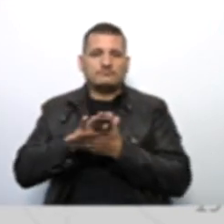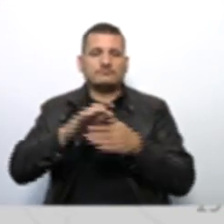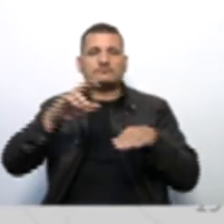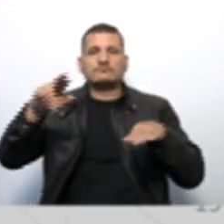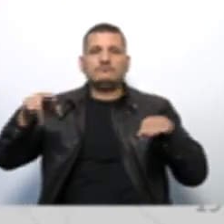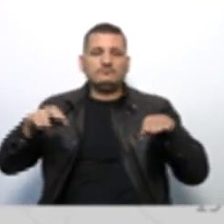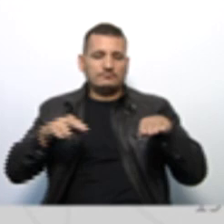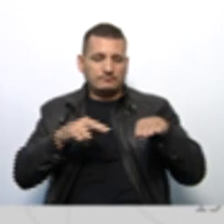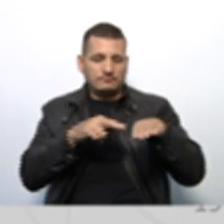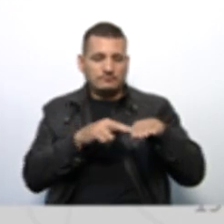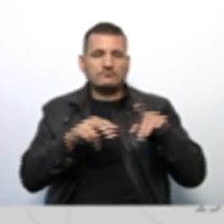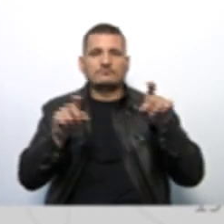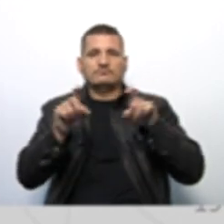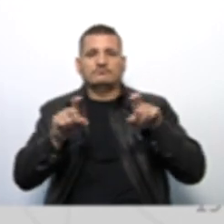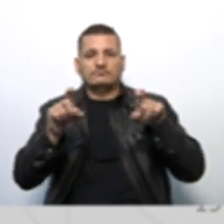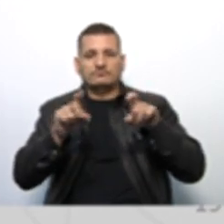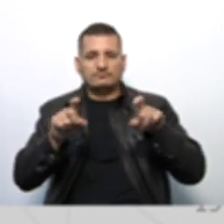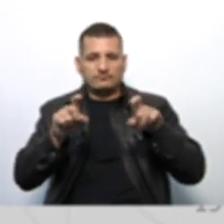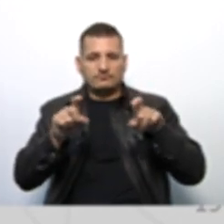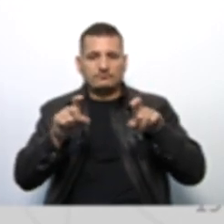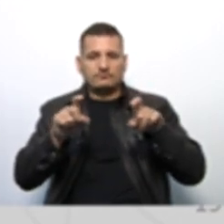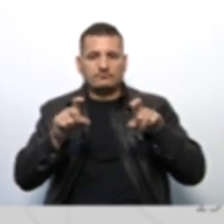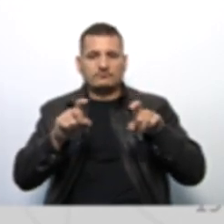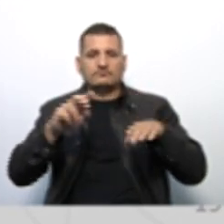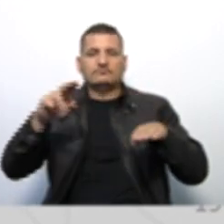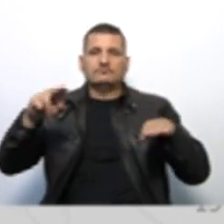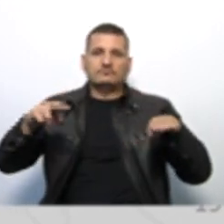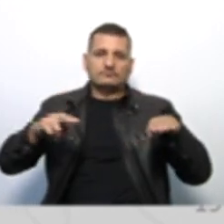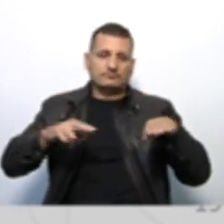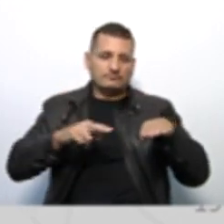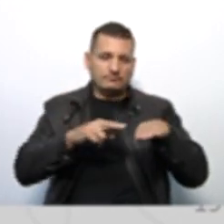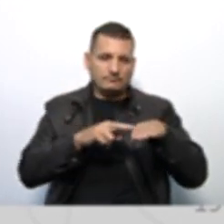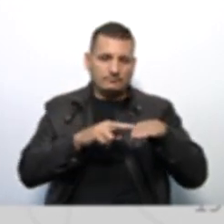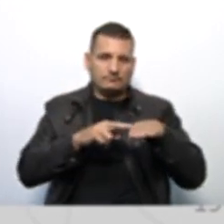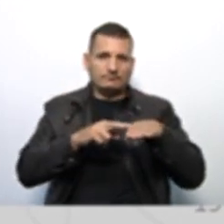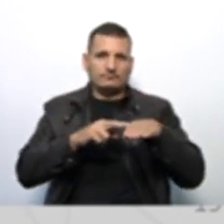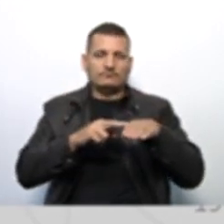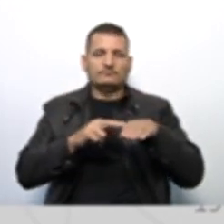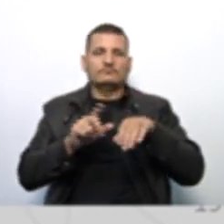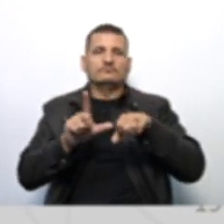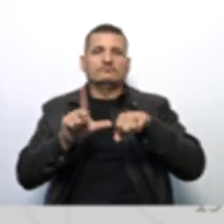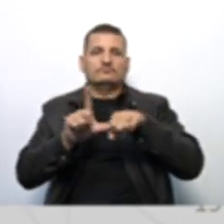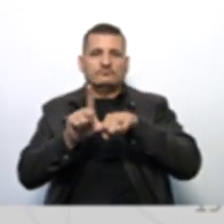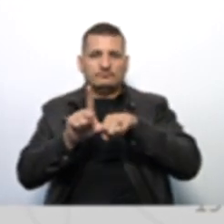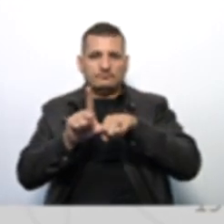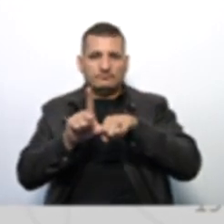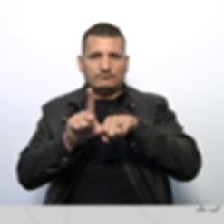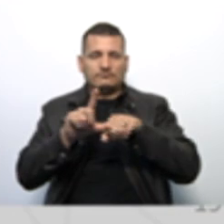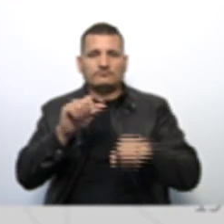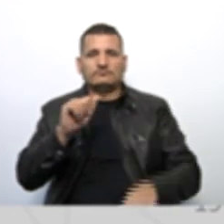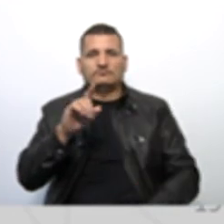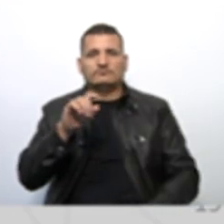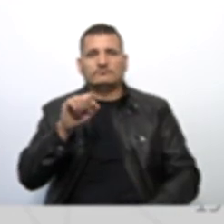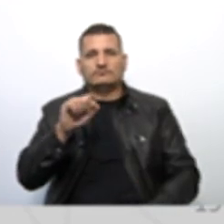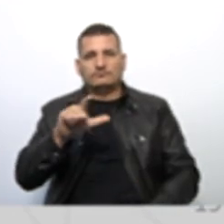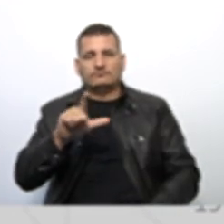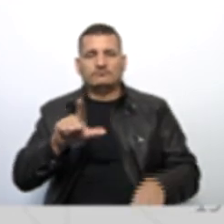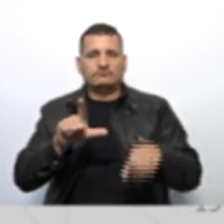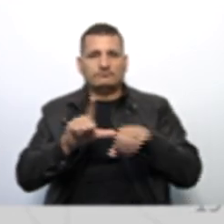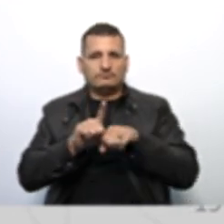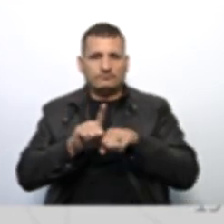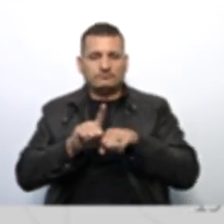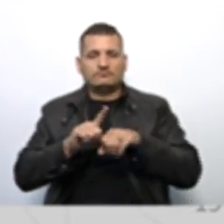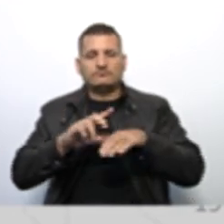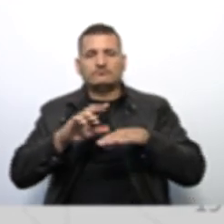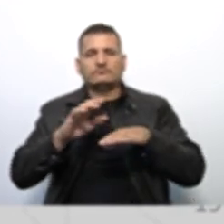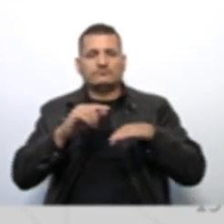nossos computadores, não é isso? O nosso modem ADSL para pegar a internet, certo? Então, isso